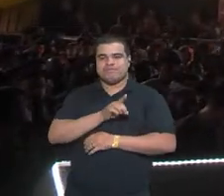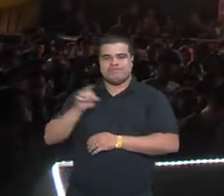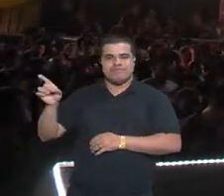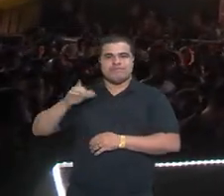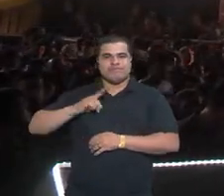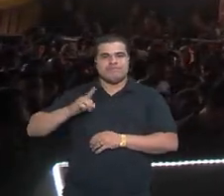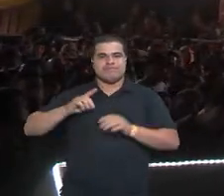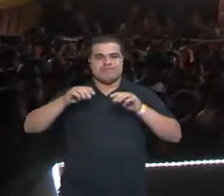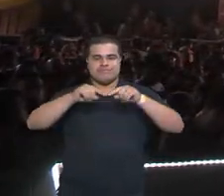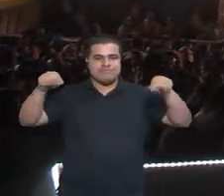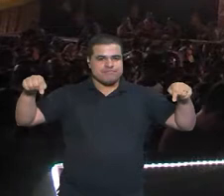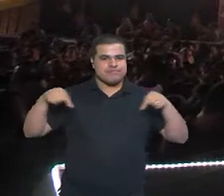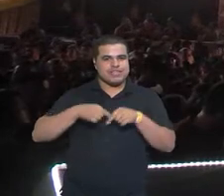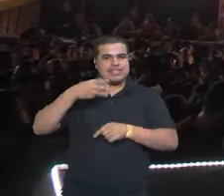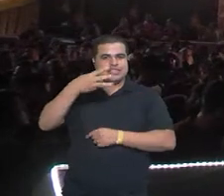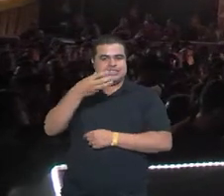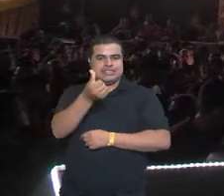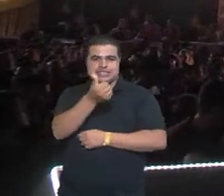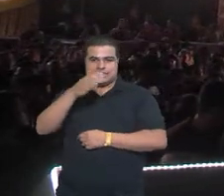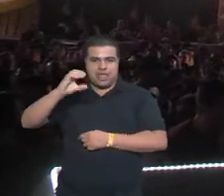no palco 360